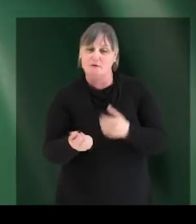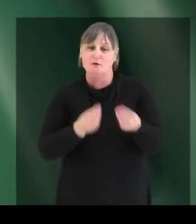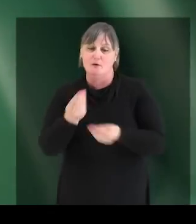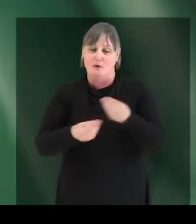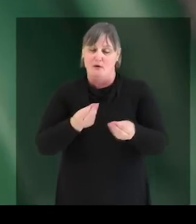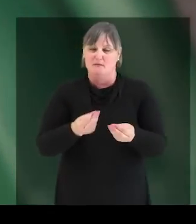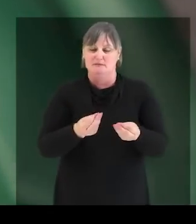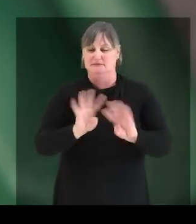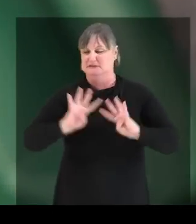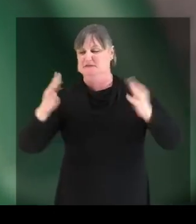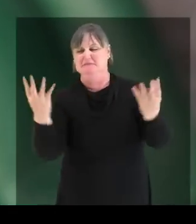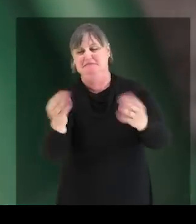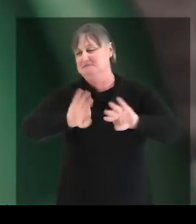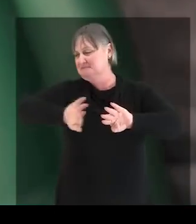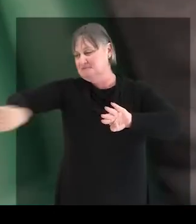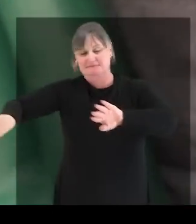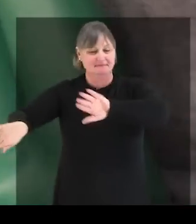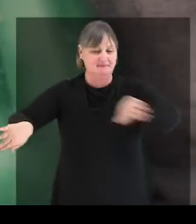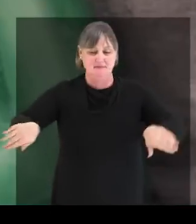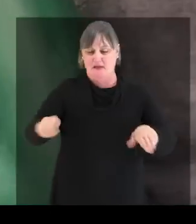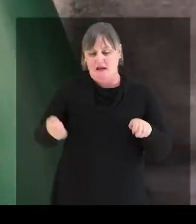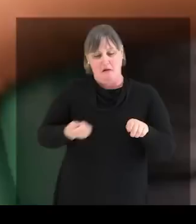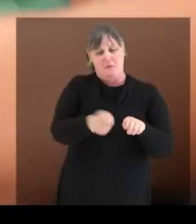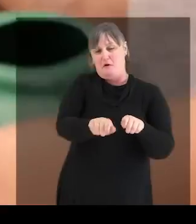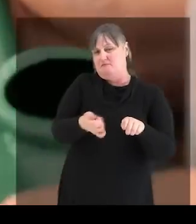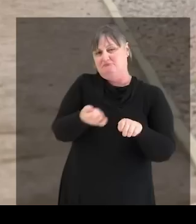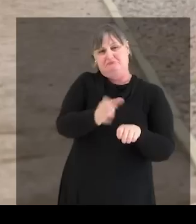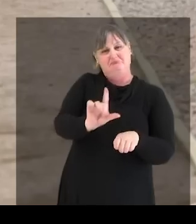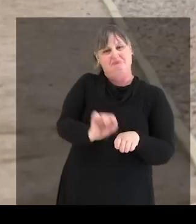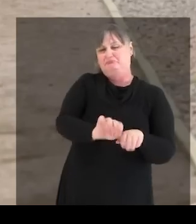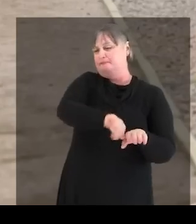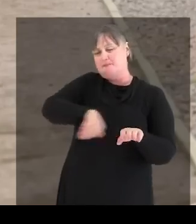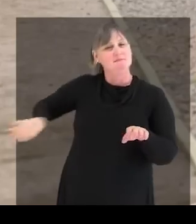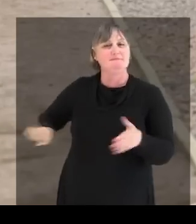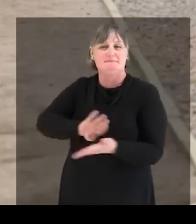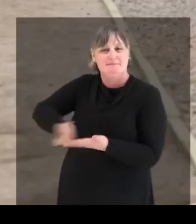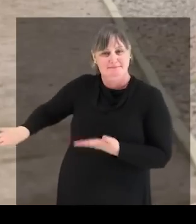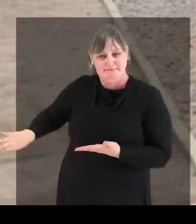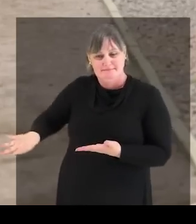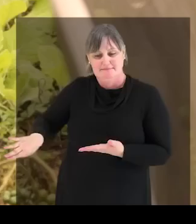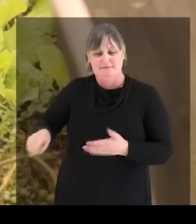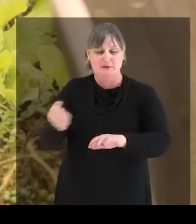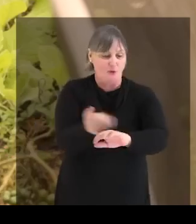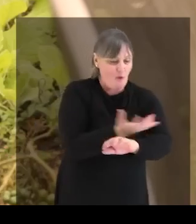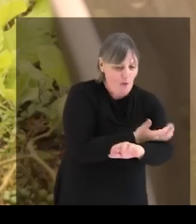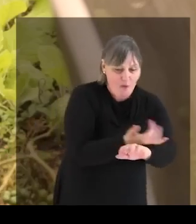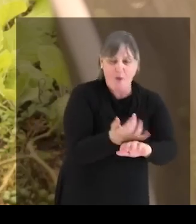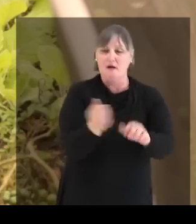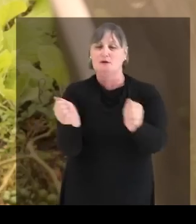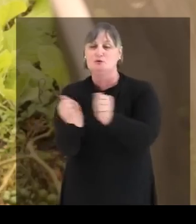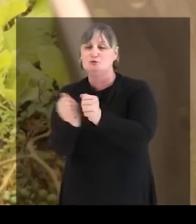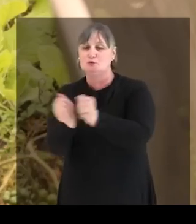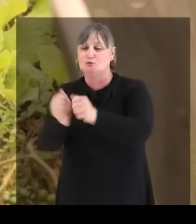horta, tiraram as cerquinhas, tiraram o portãozinho com cadeado. A horta está ali, do lado da